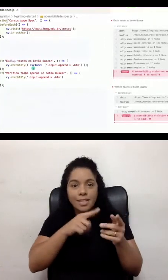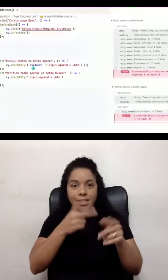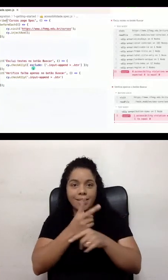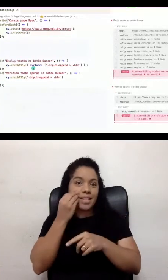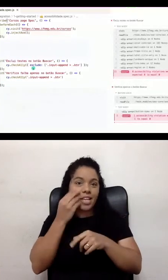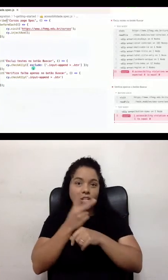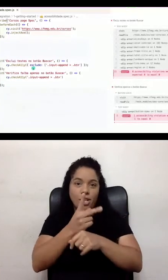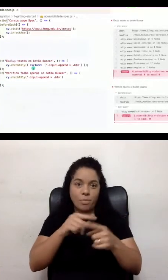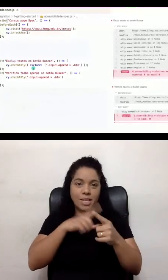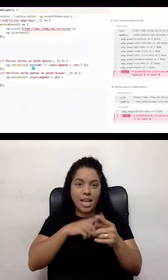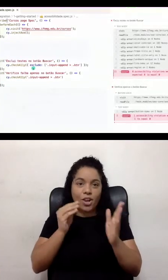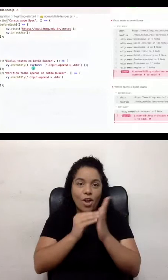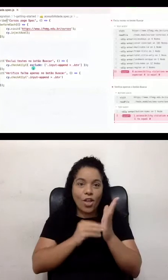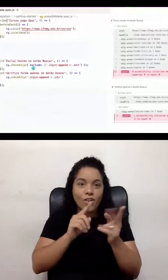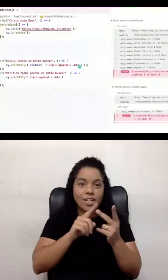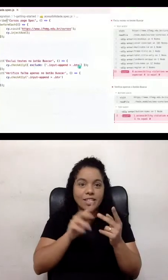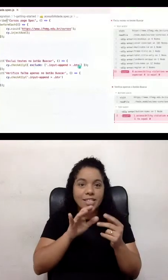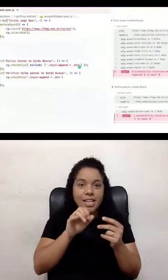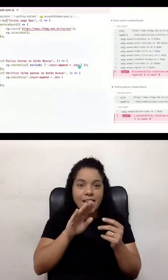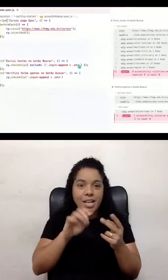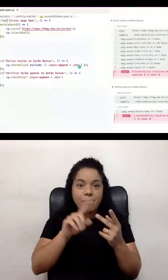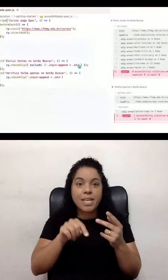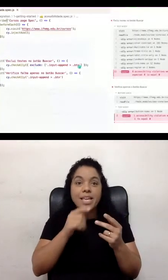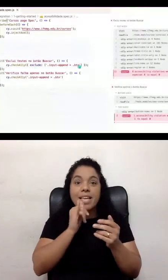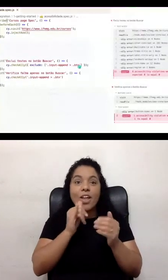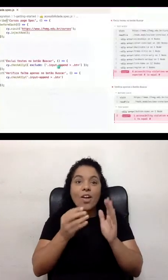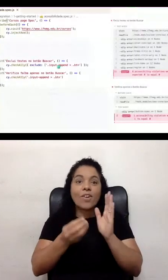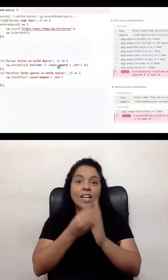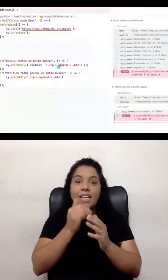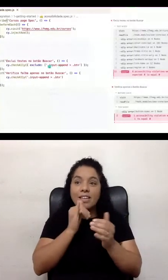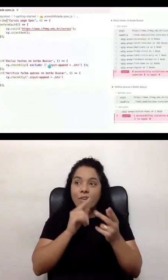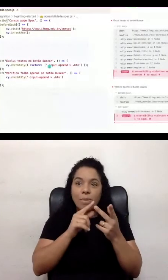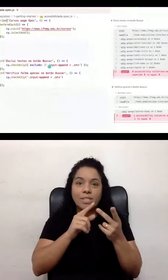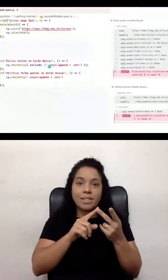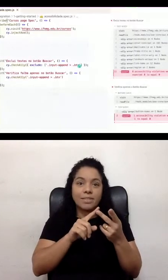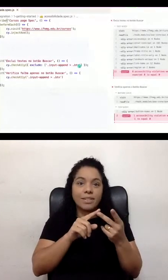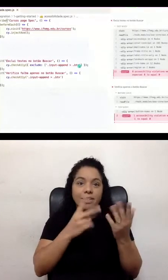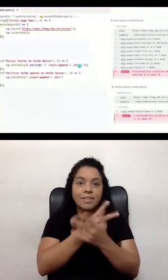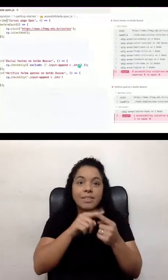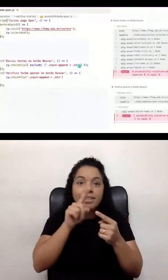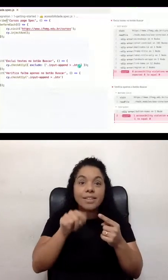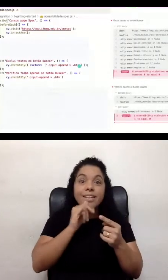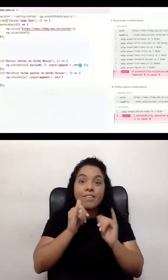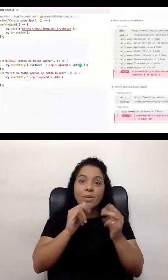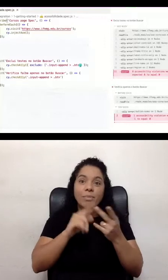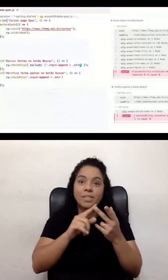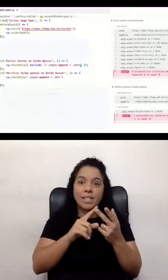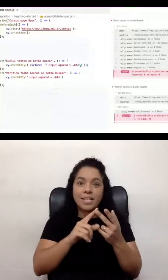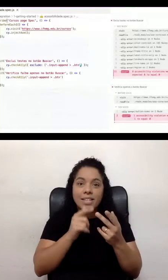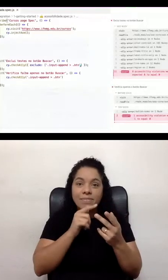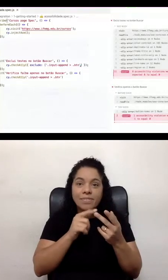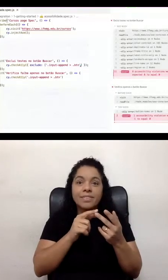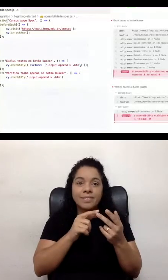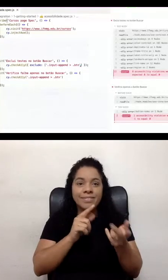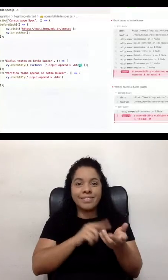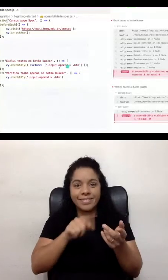esse exclude e coloco aqui a informação, exclude, e coloco a informação aqui que a gente pegou